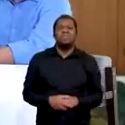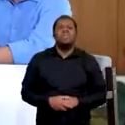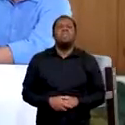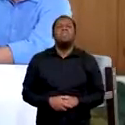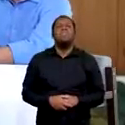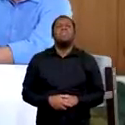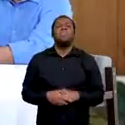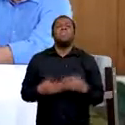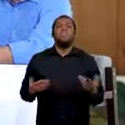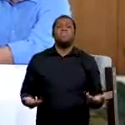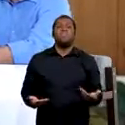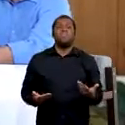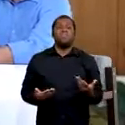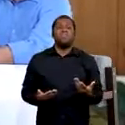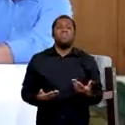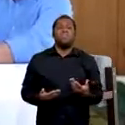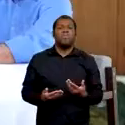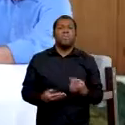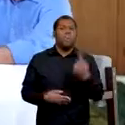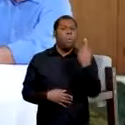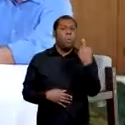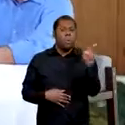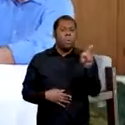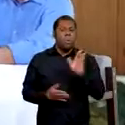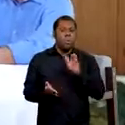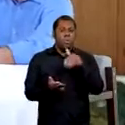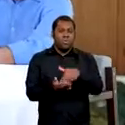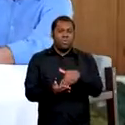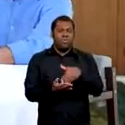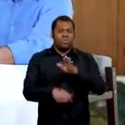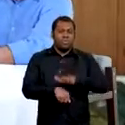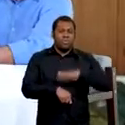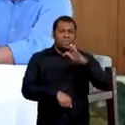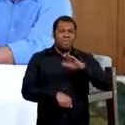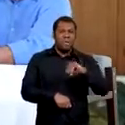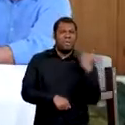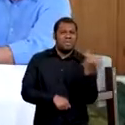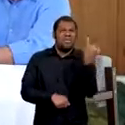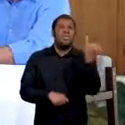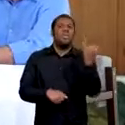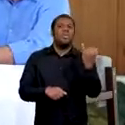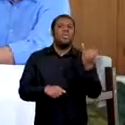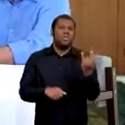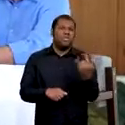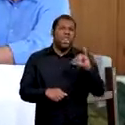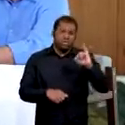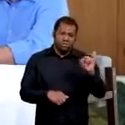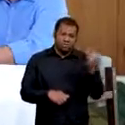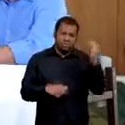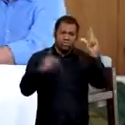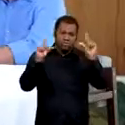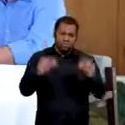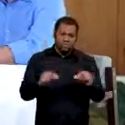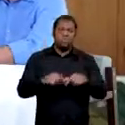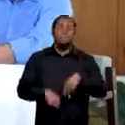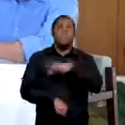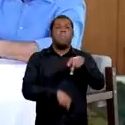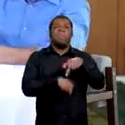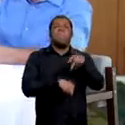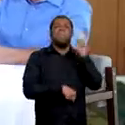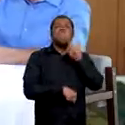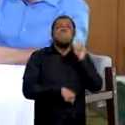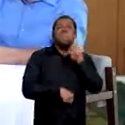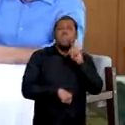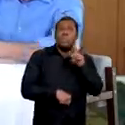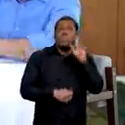última peça do quebra-cabeça, digamos assim, importante, é a questão dos juros mesmo? Porque, por exemplo, nos Estados Unidos, a inflação está mais alta e os juros